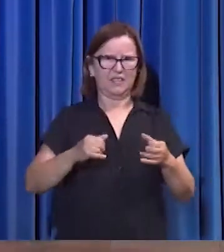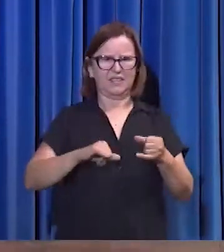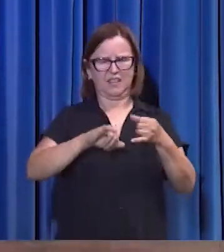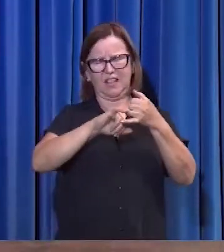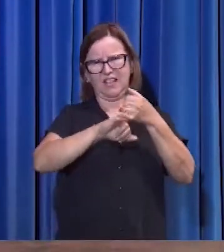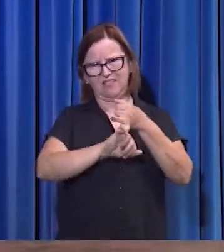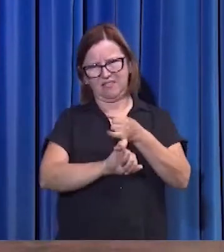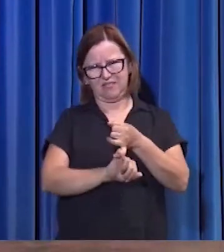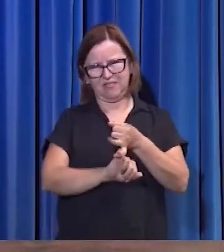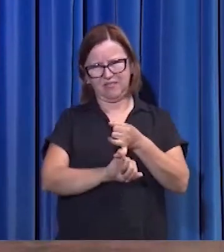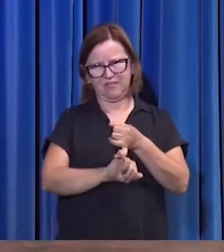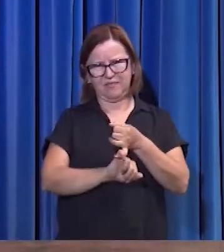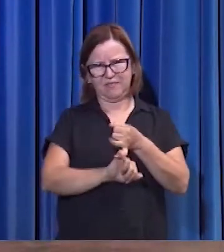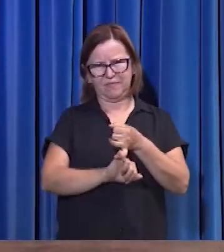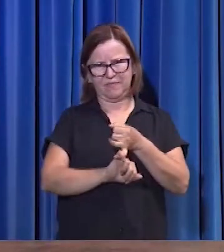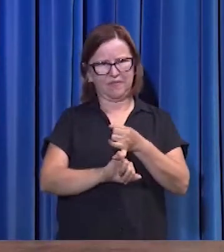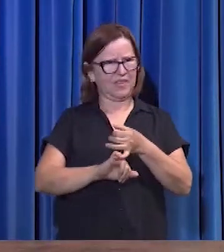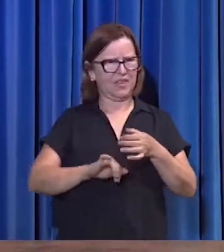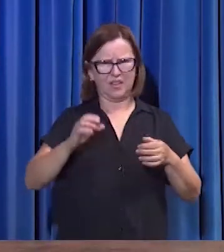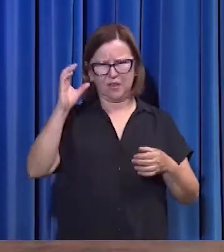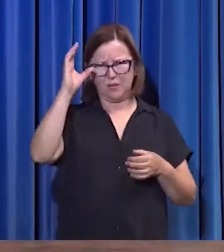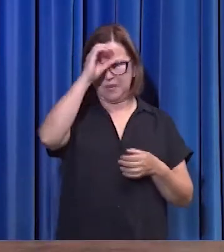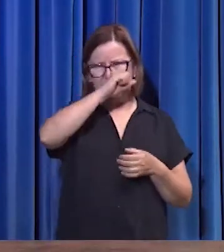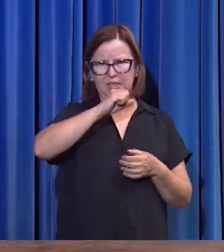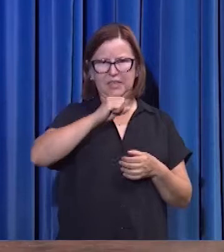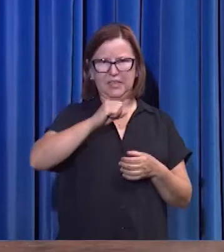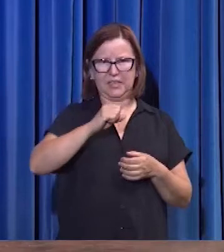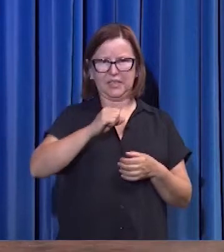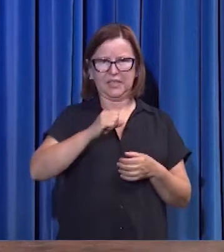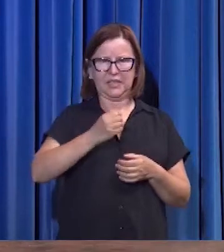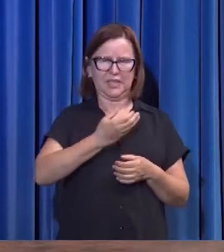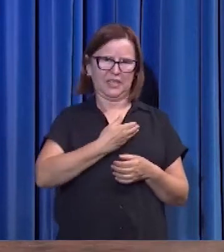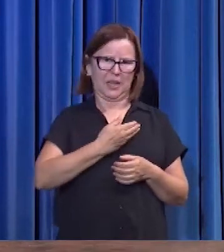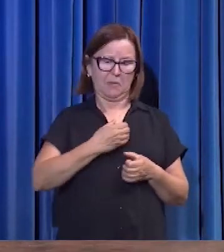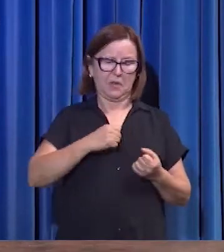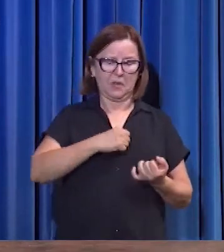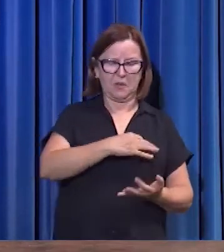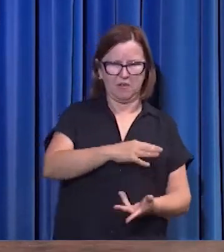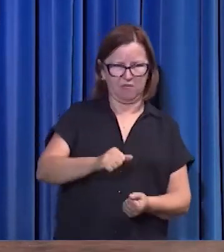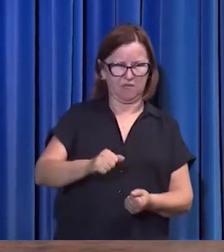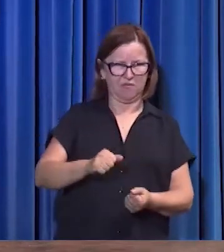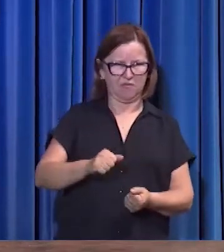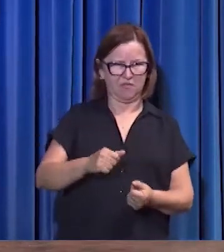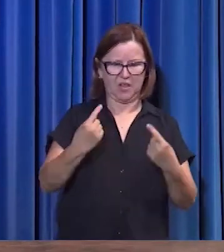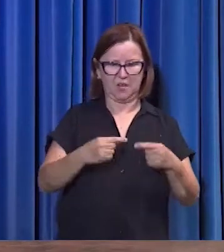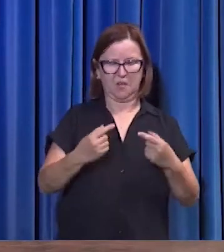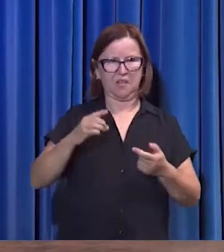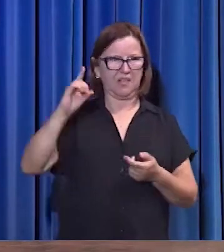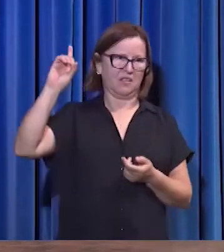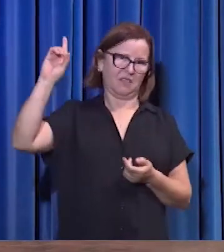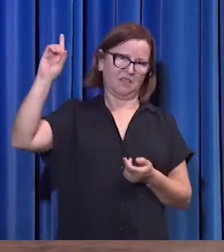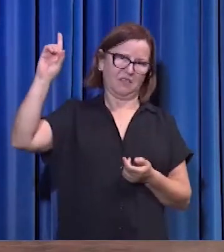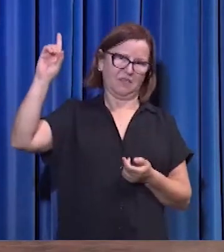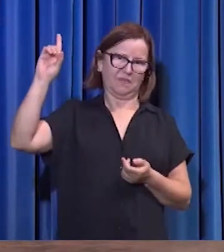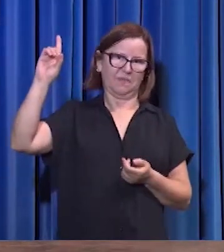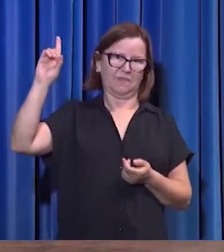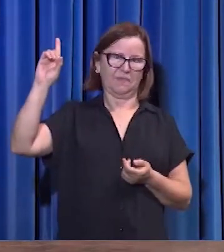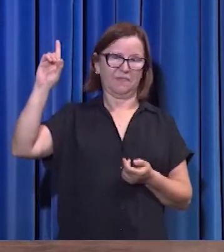adúlteros, não compreendeis que a amizade do mundo é inimiga de Deus?